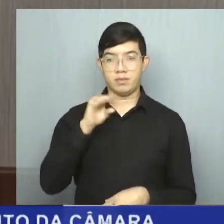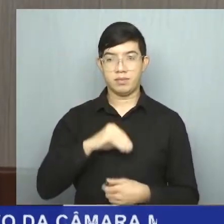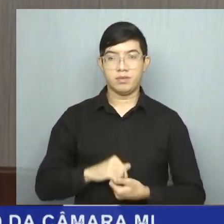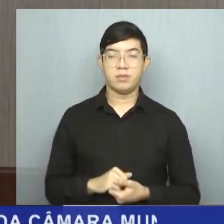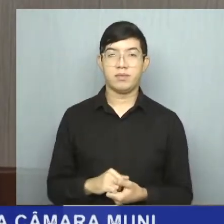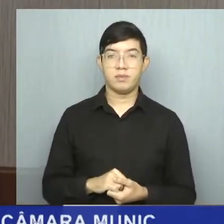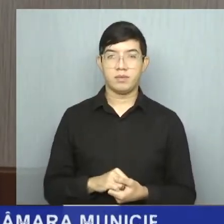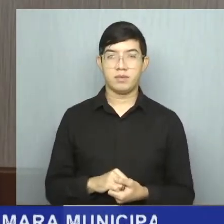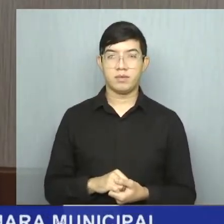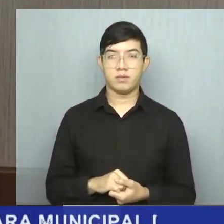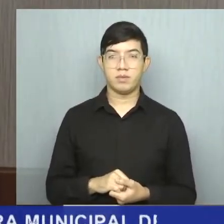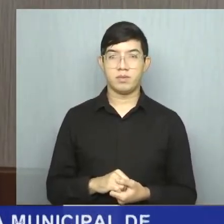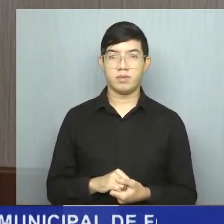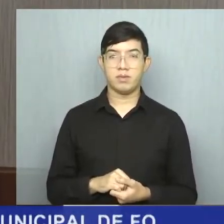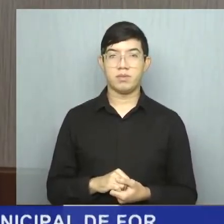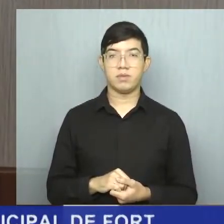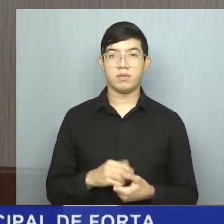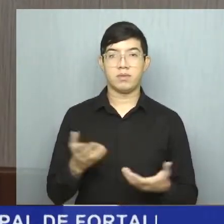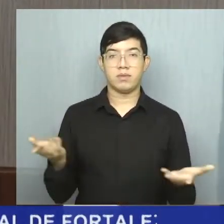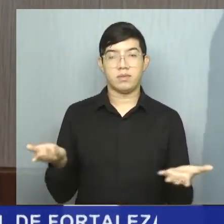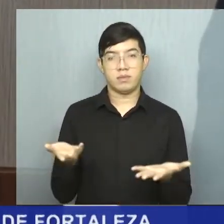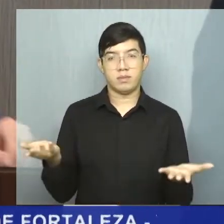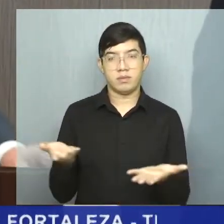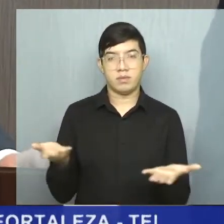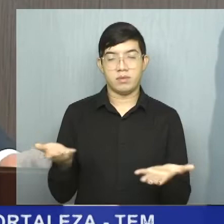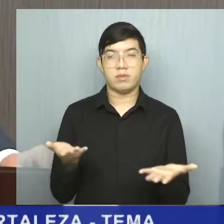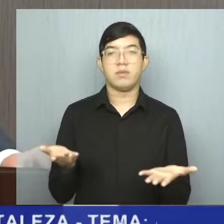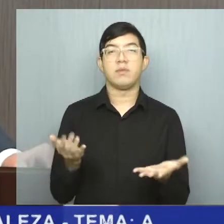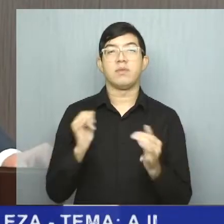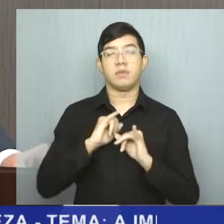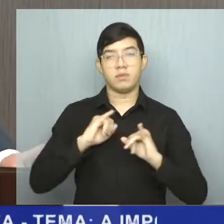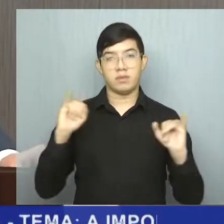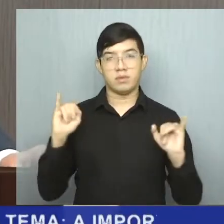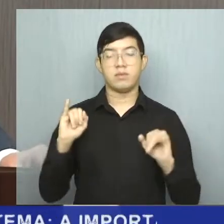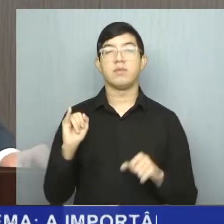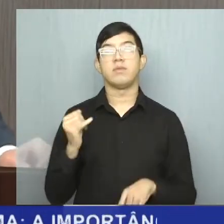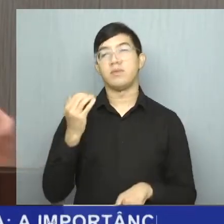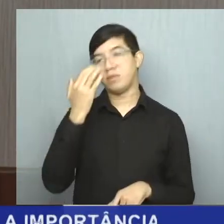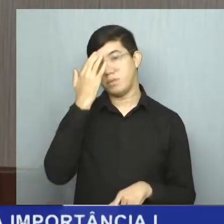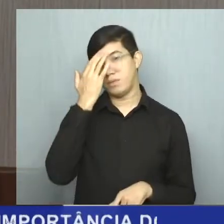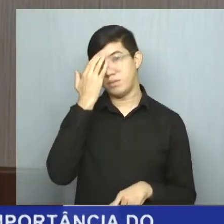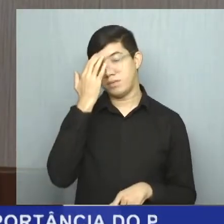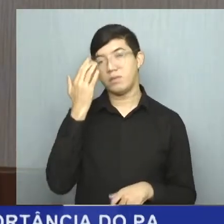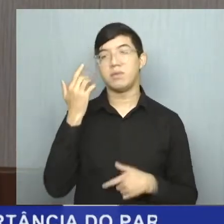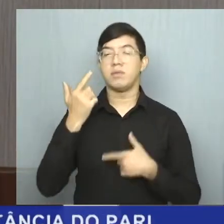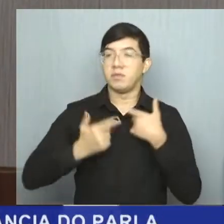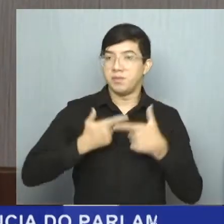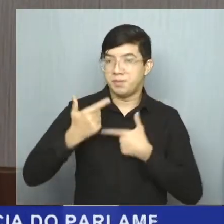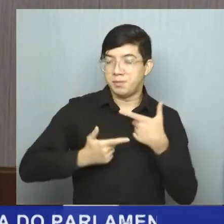que nós sabemos que o trabalho legislativo,